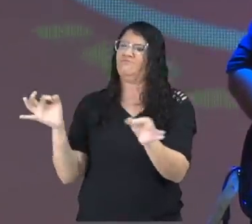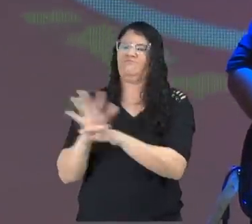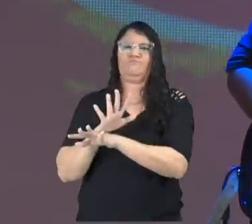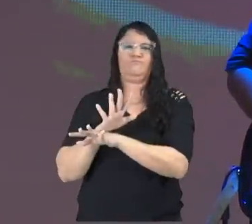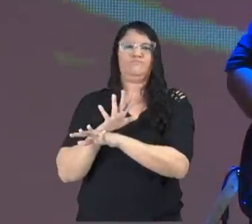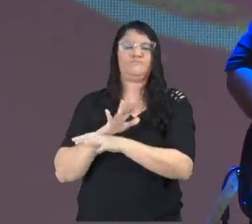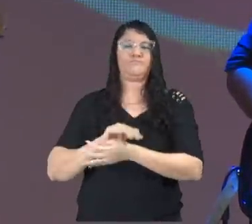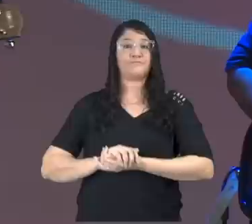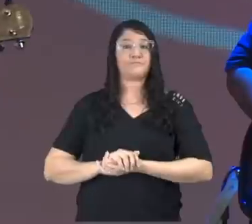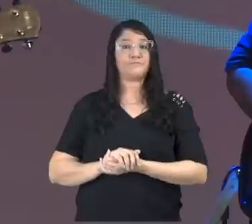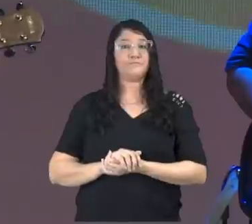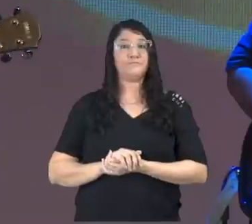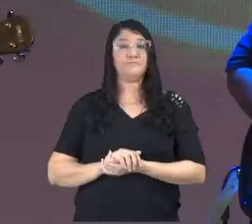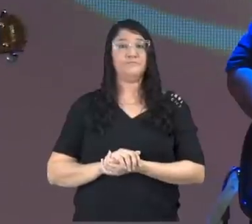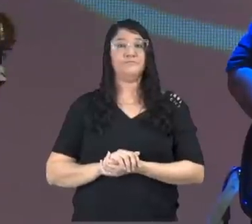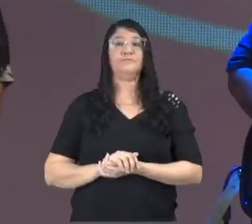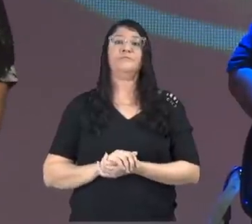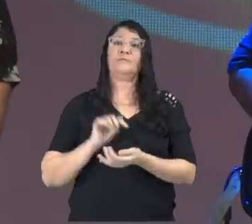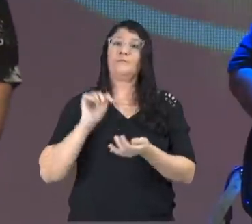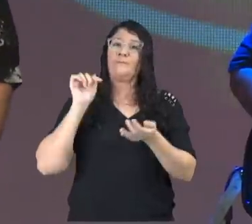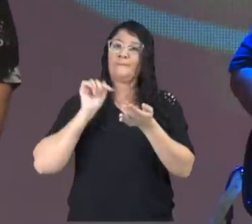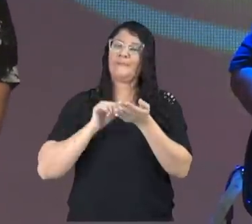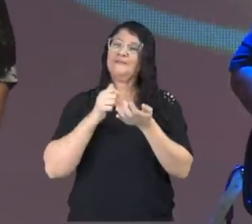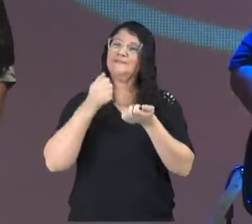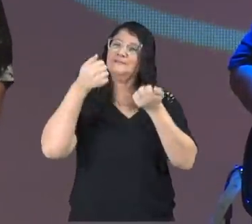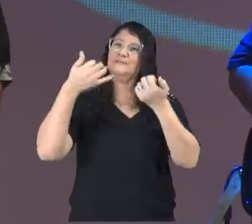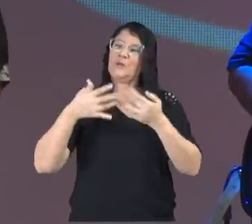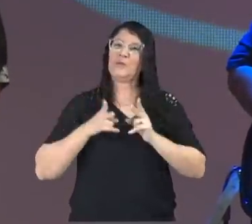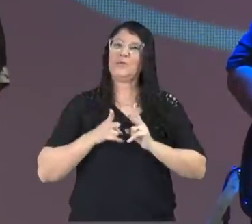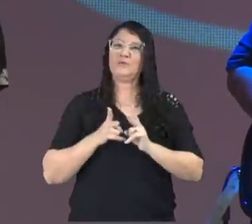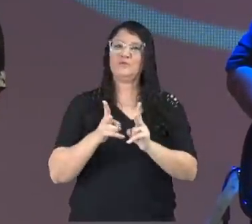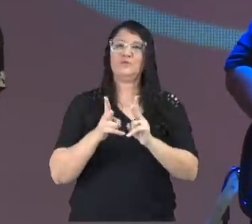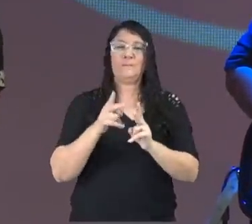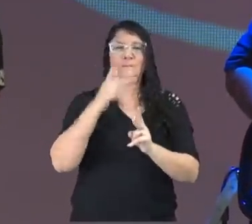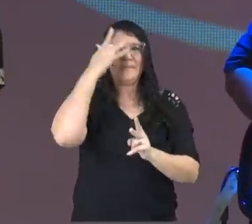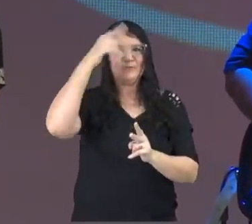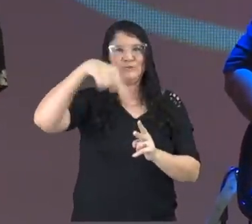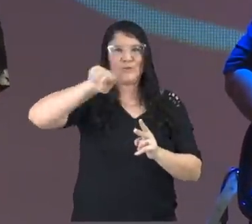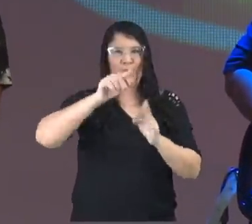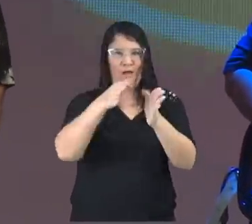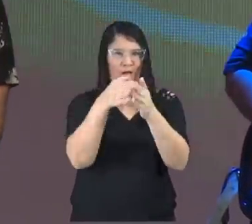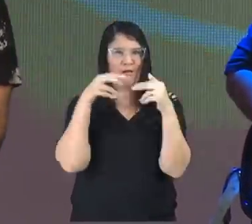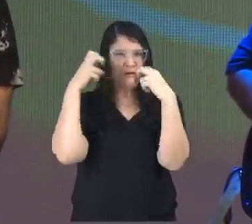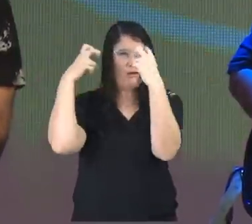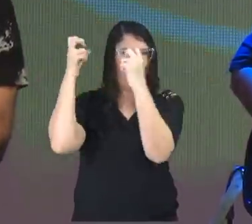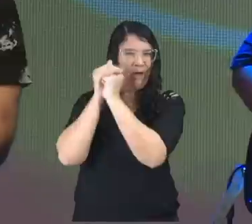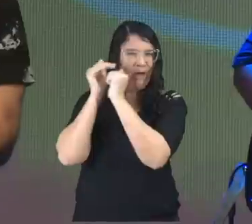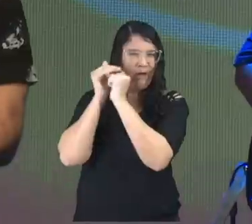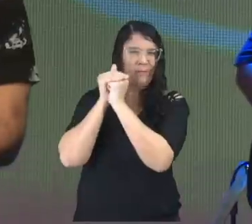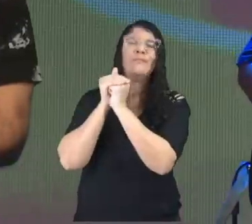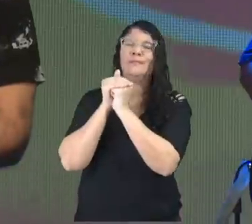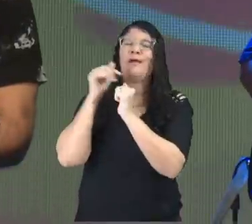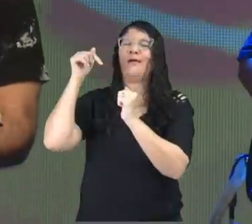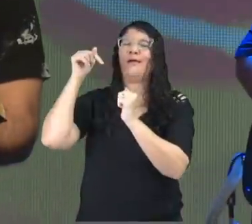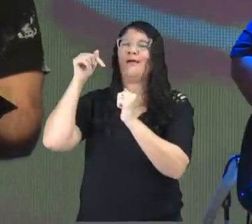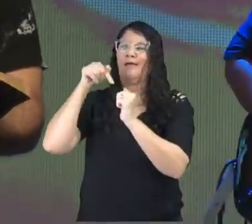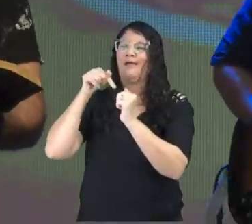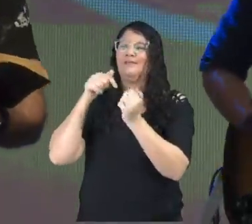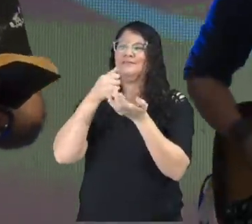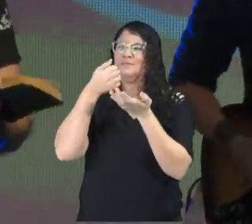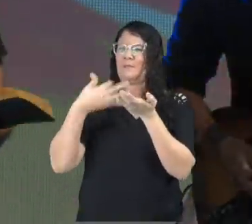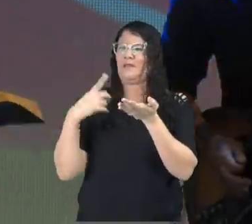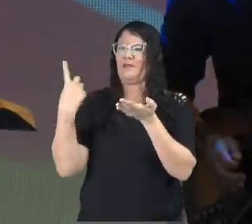E aqui vem uma palavra para aqueles que clamam. Ele continua e diz assim: quando clamei, tu me respondeste,